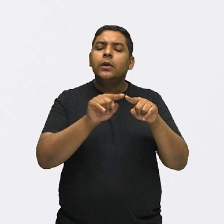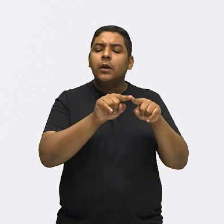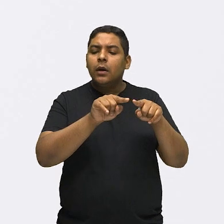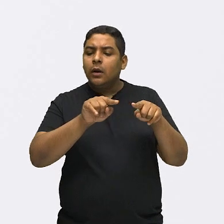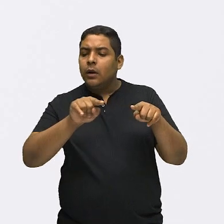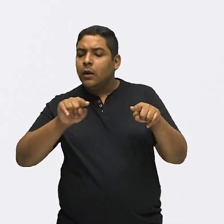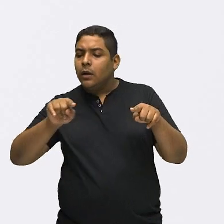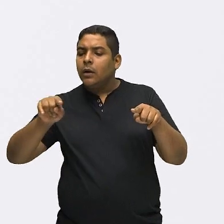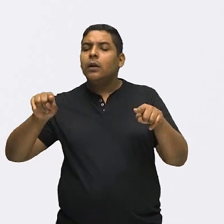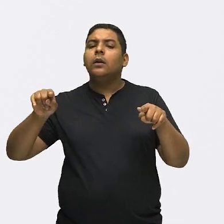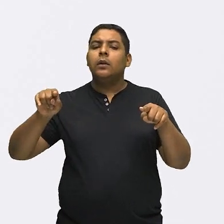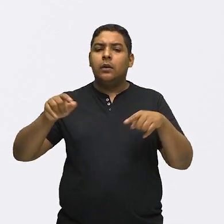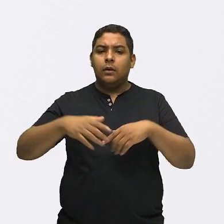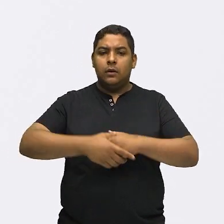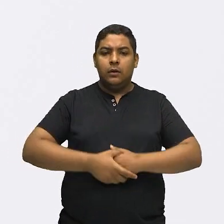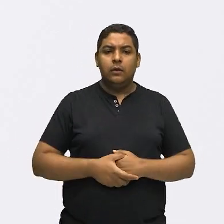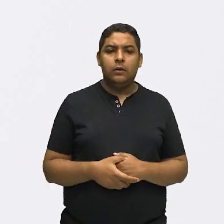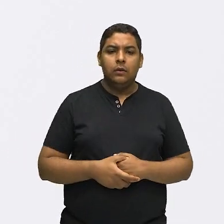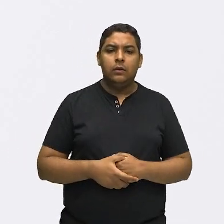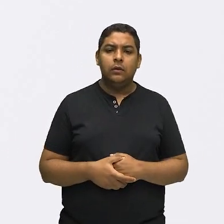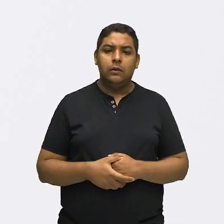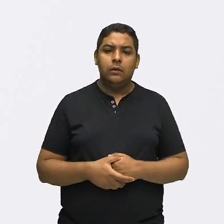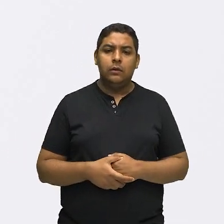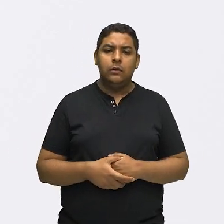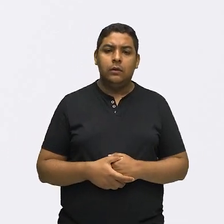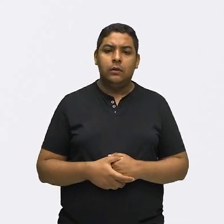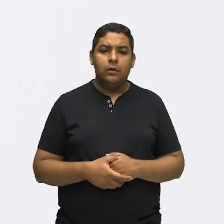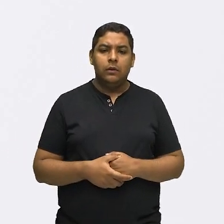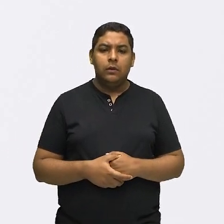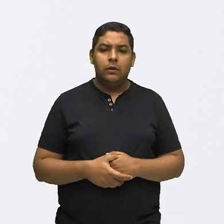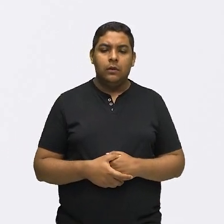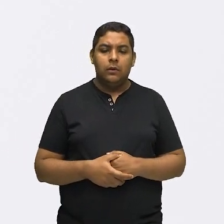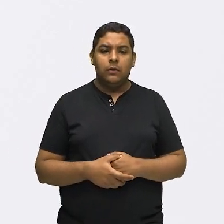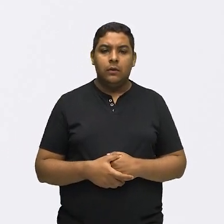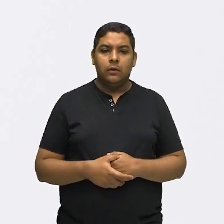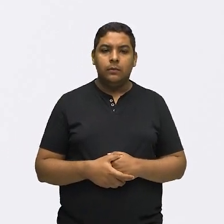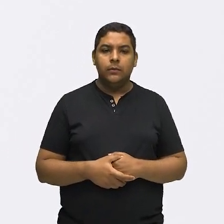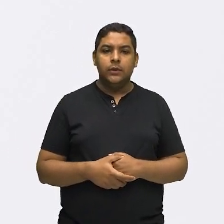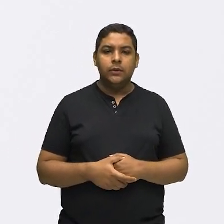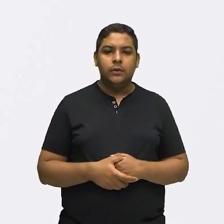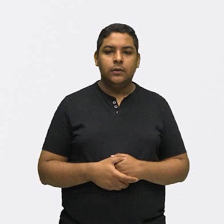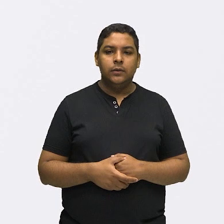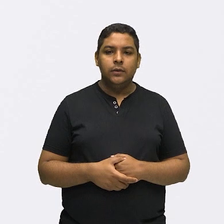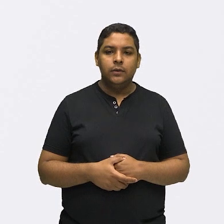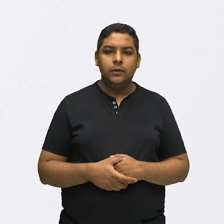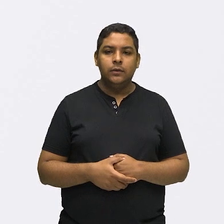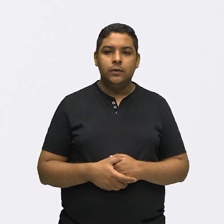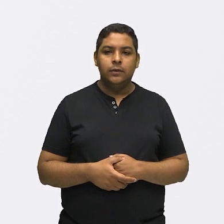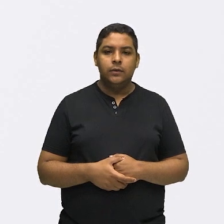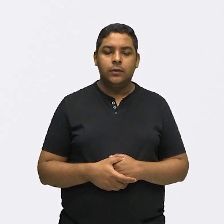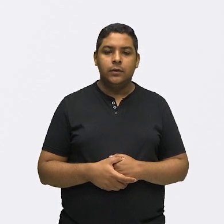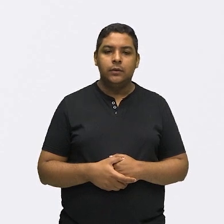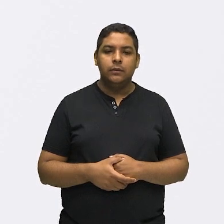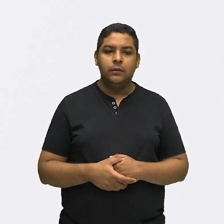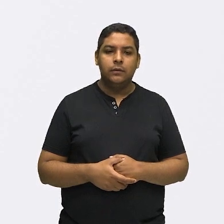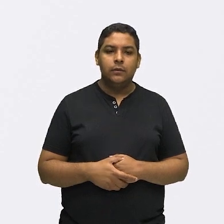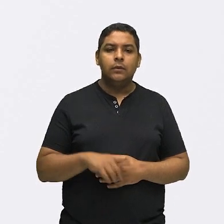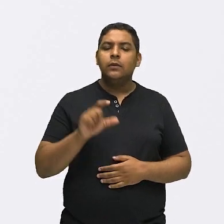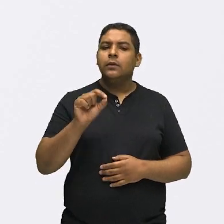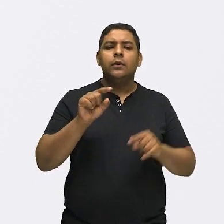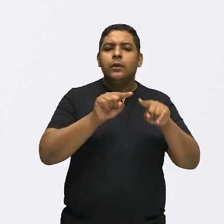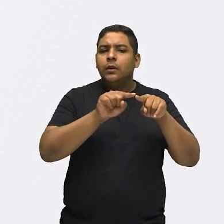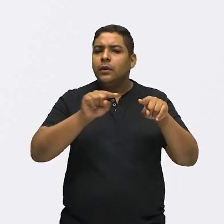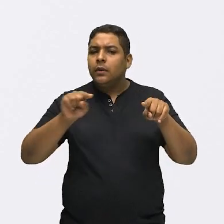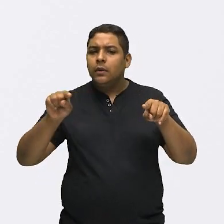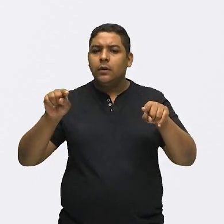a contornar, não é isso? A sua composição artística. Então, surge a linha. O que vem ser a linha? A